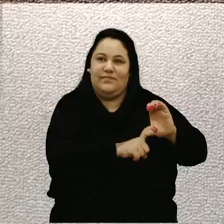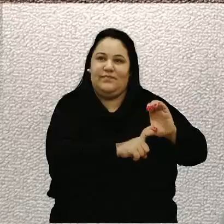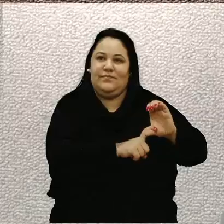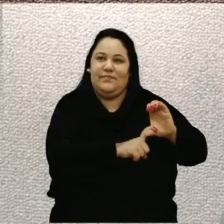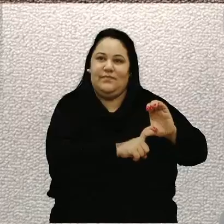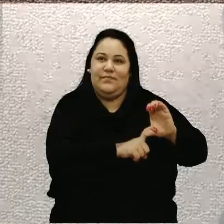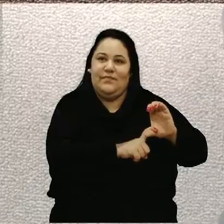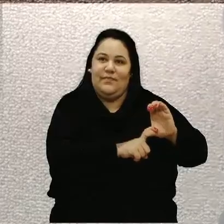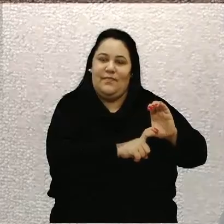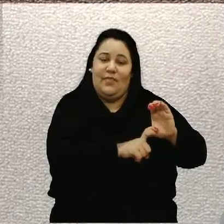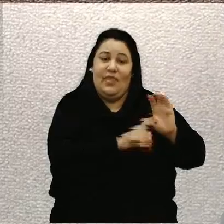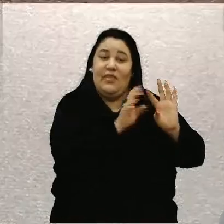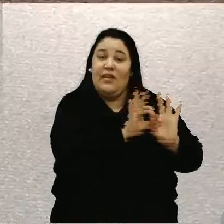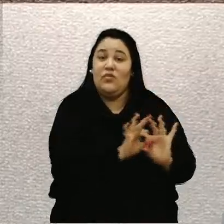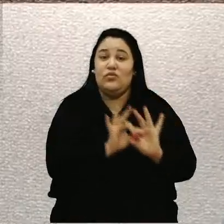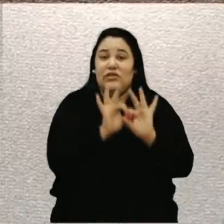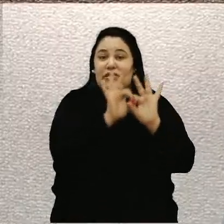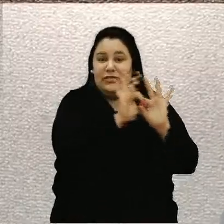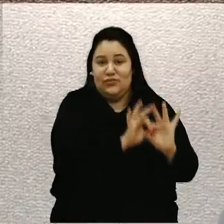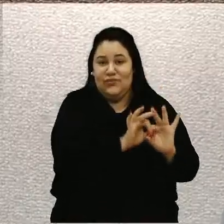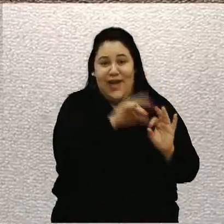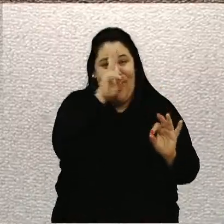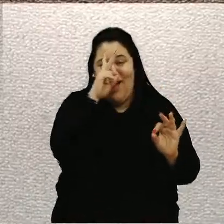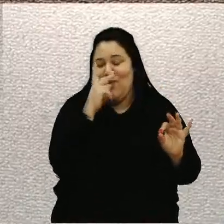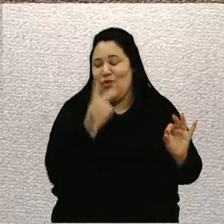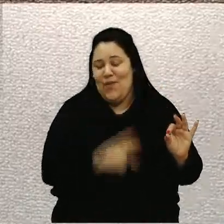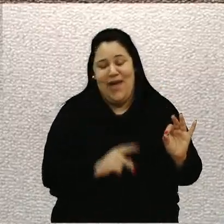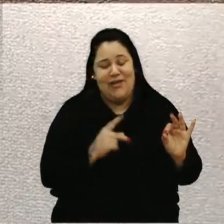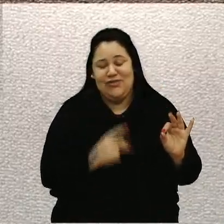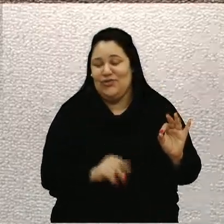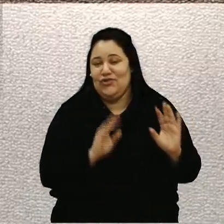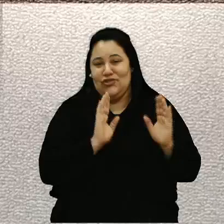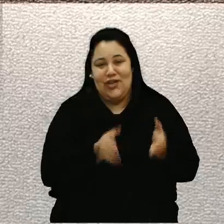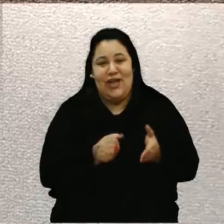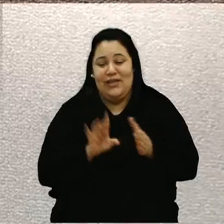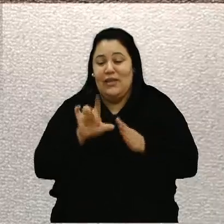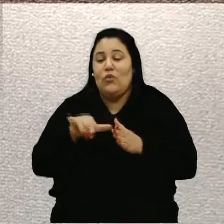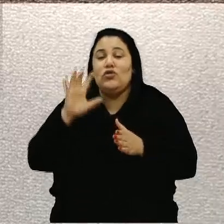a União deveria automaticamente, já depois desses